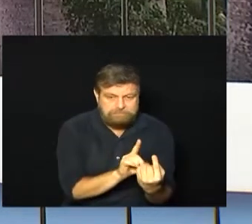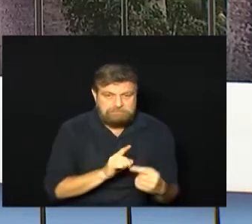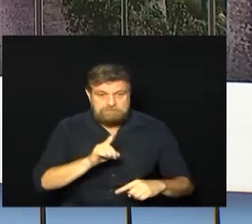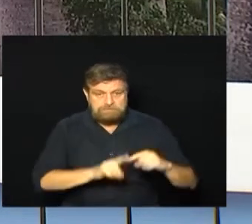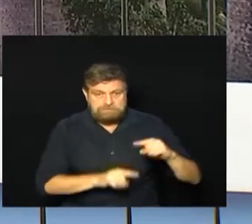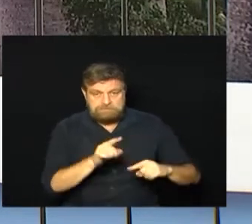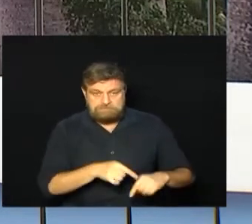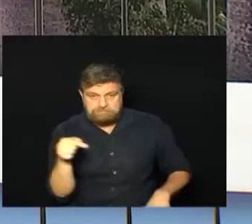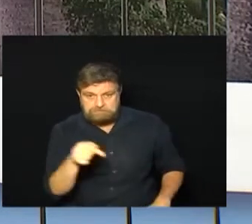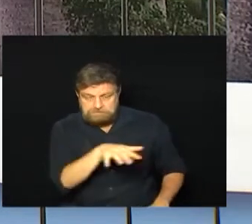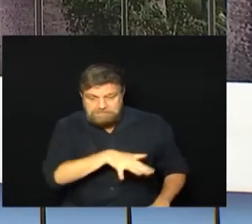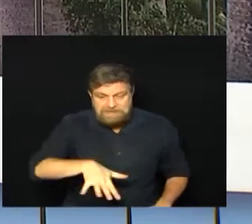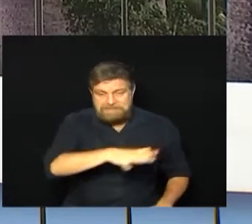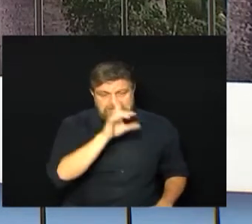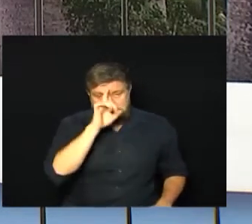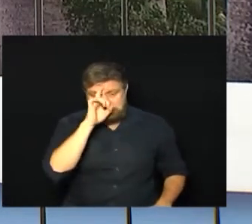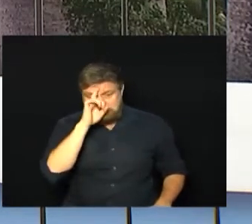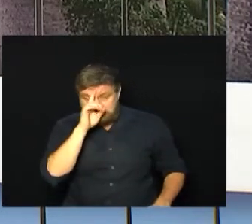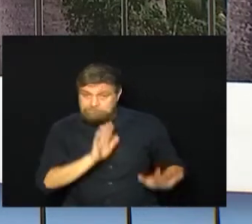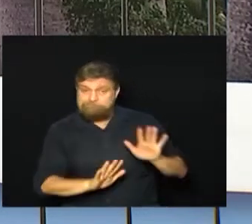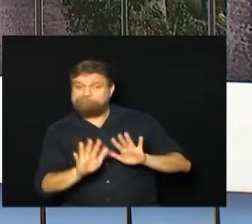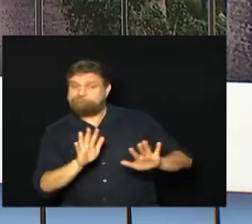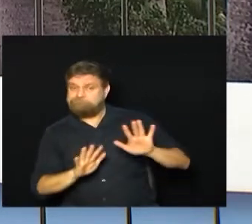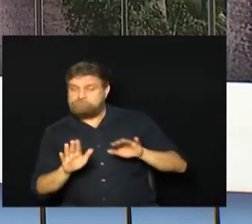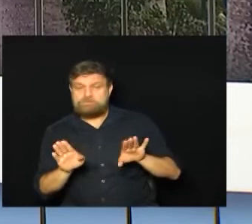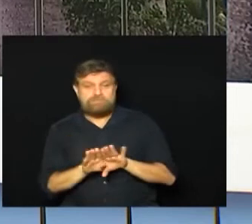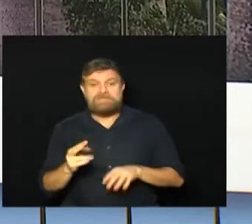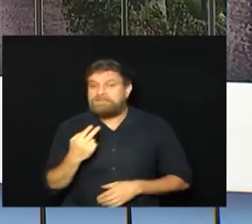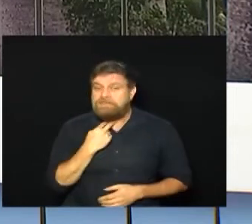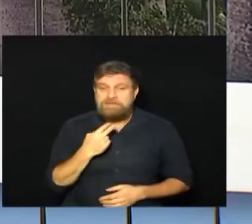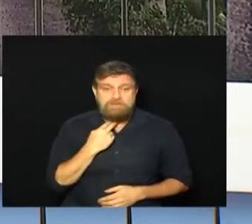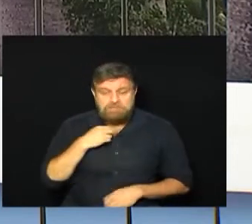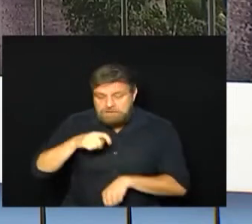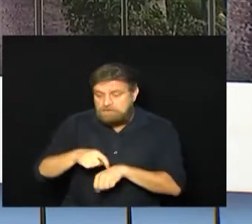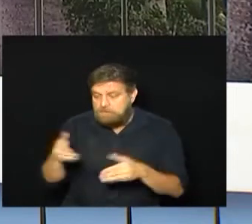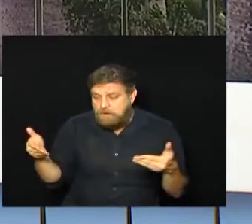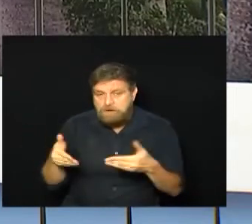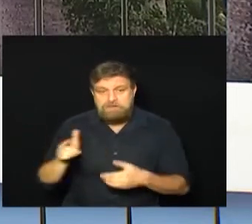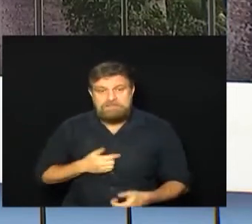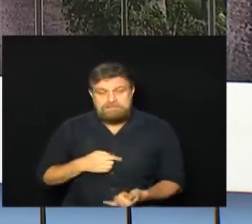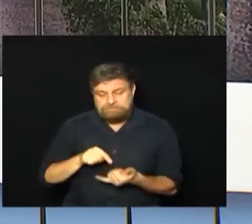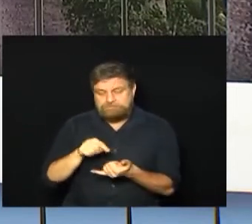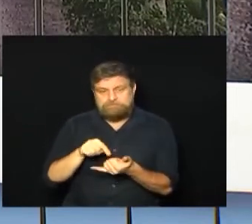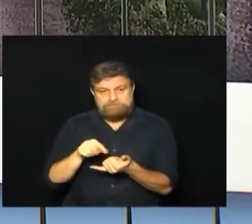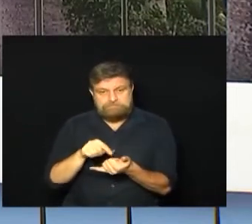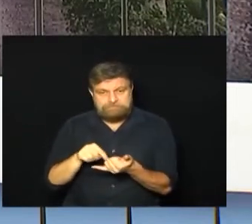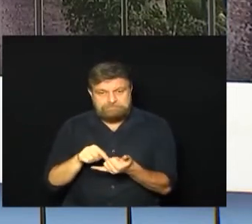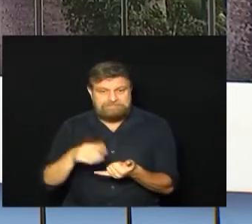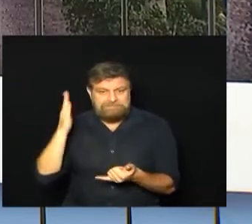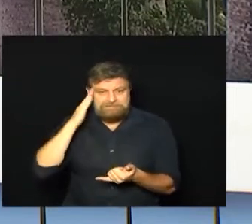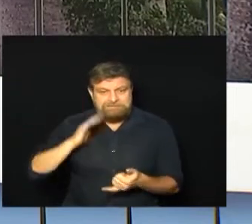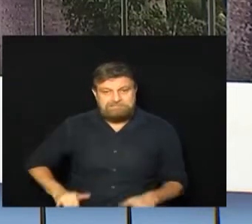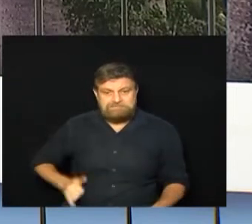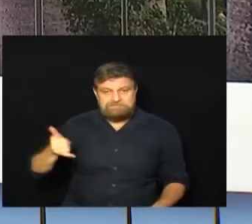objetos do ambiente hospitalar. Também não é permitido, neste momento, o uso de celular. A gente sabe que o celular está ali na mão,